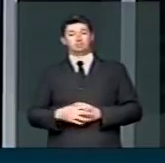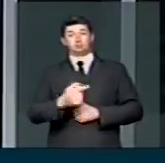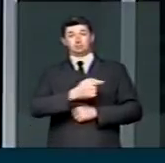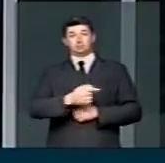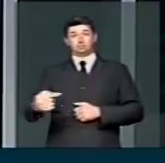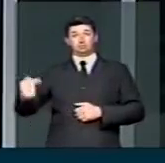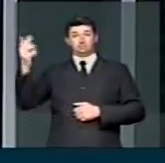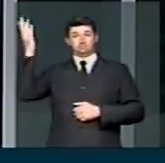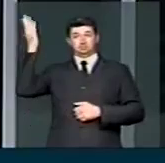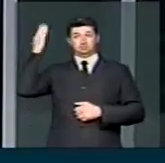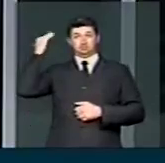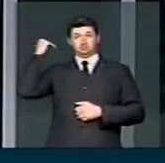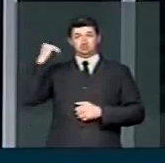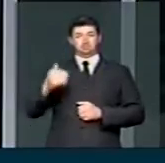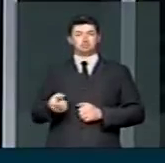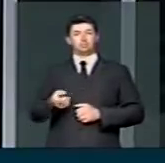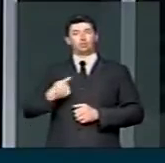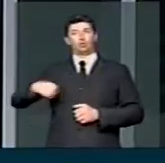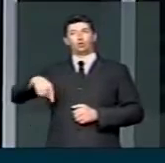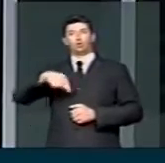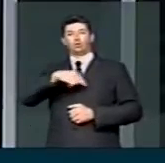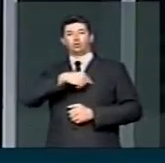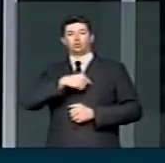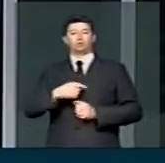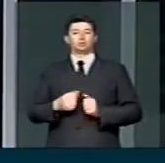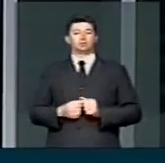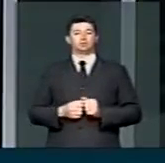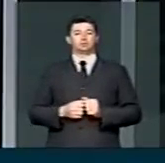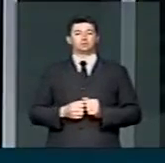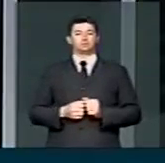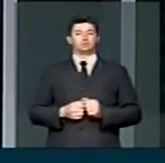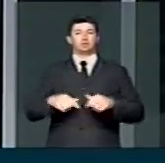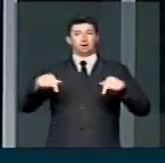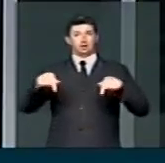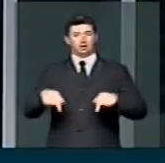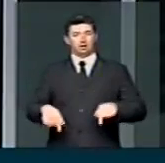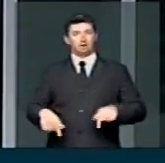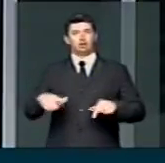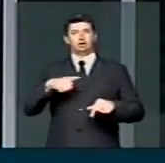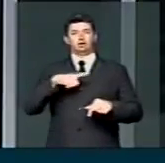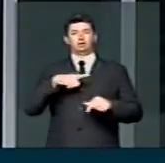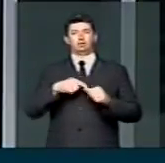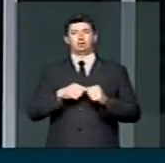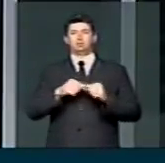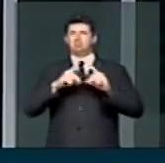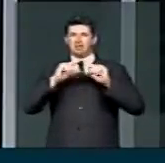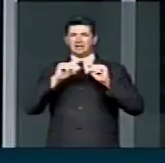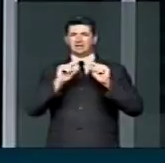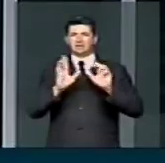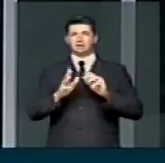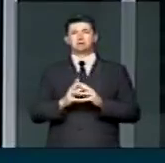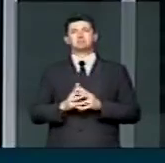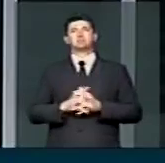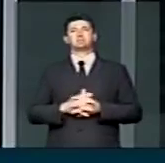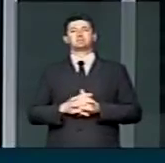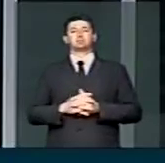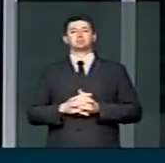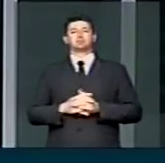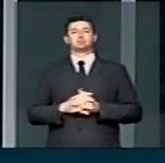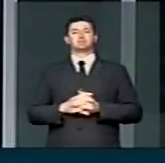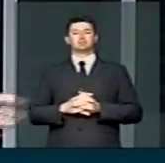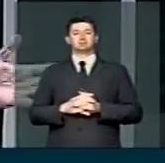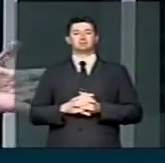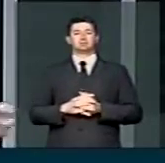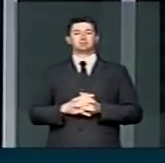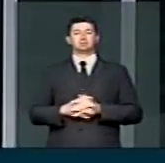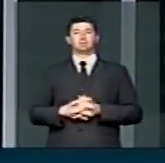semana passada, senhor presidente, nós tivemos aqui em Brasília a